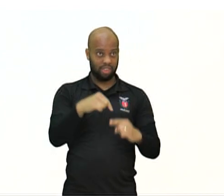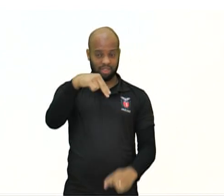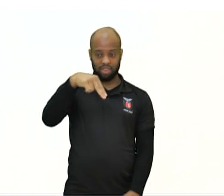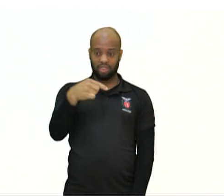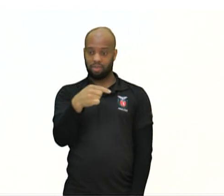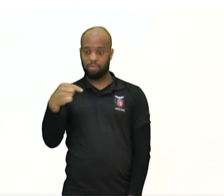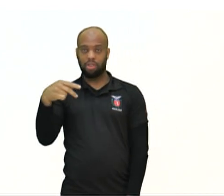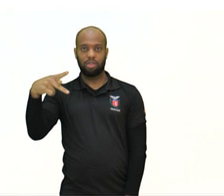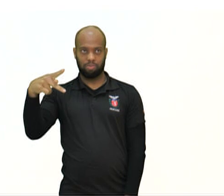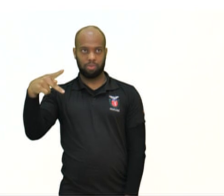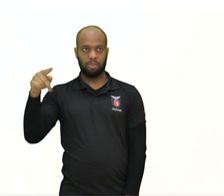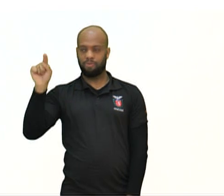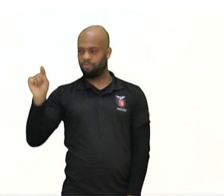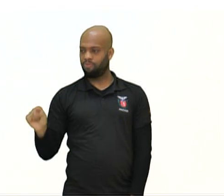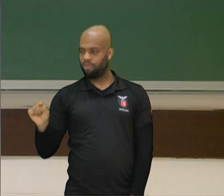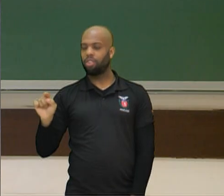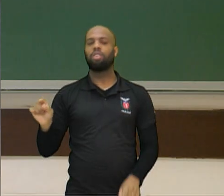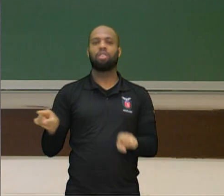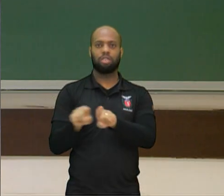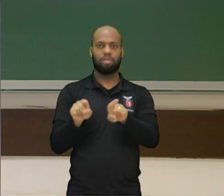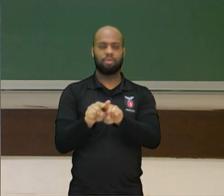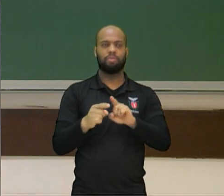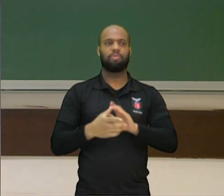n menos p fatorial.